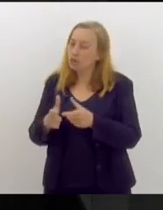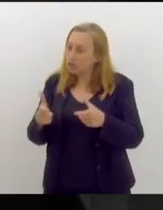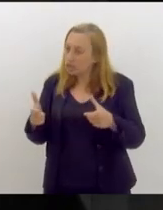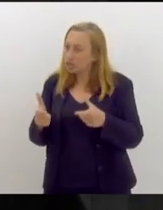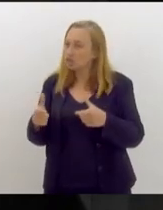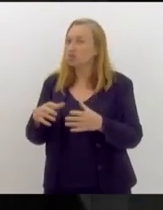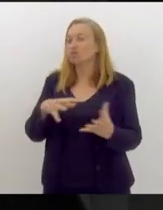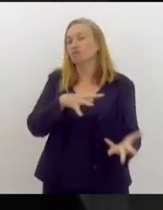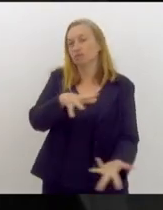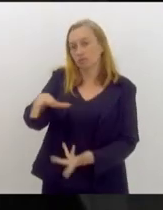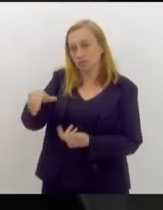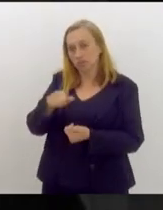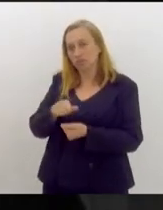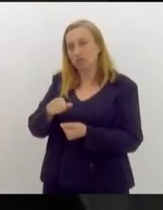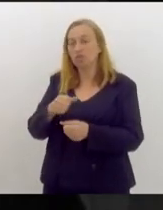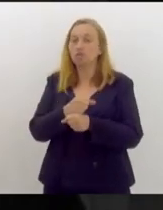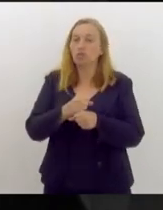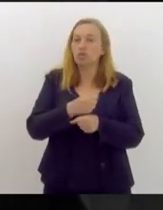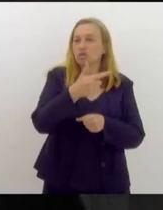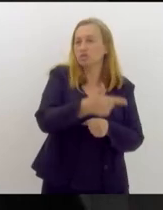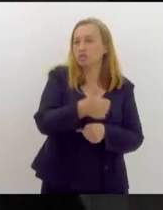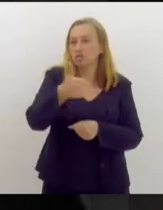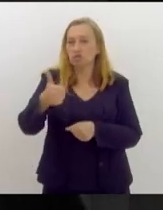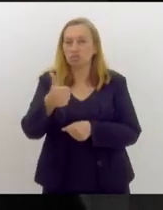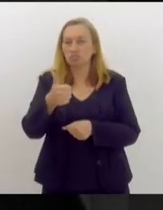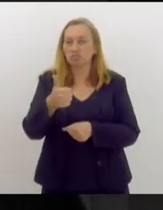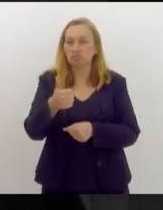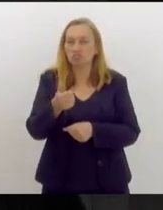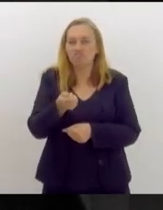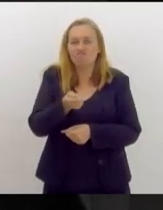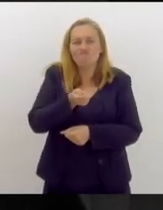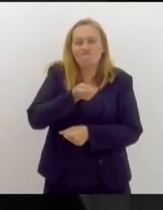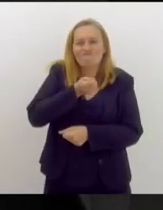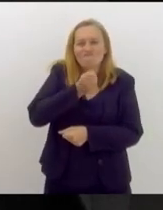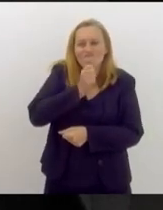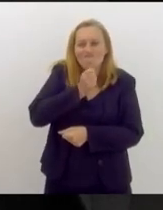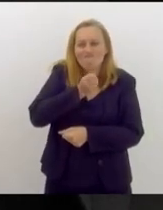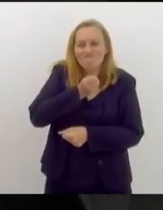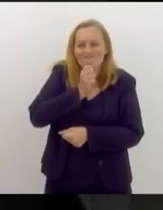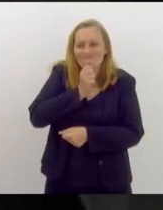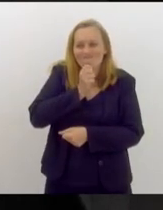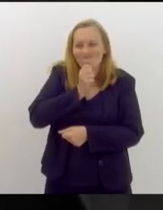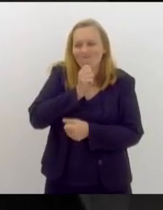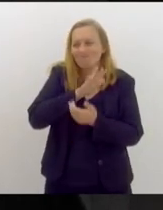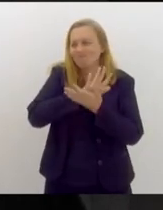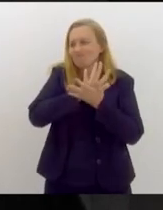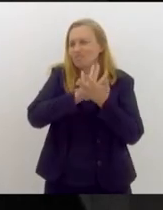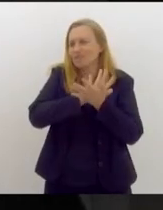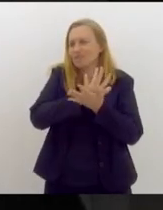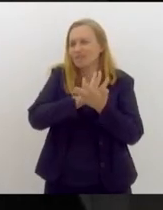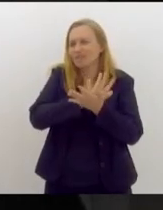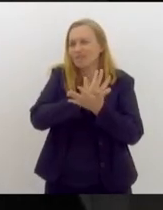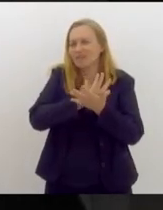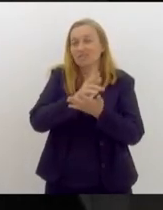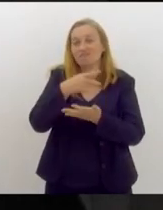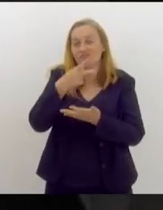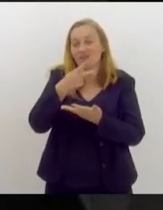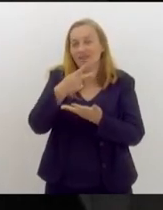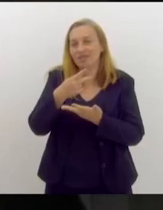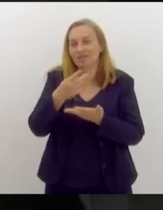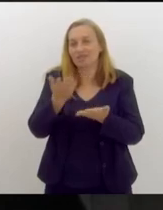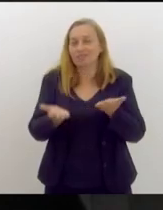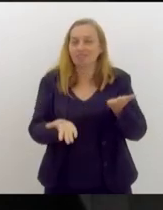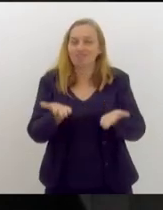21 ela não fez nenhuma ressalva no balanço das